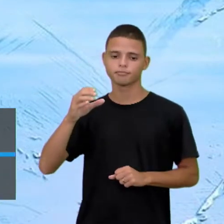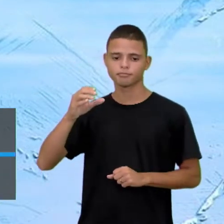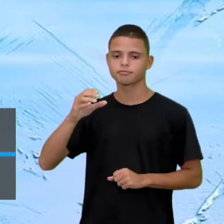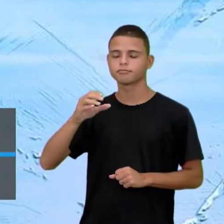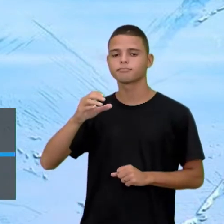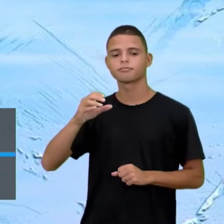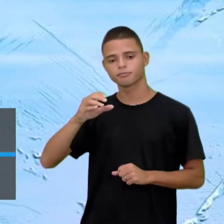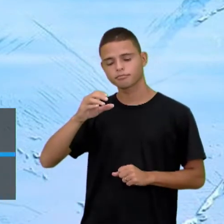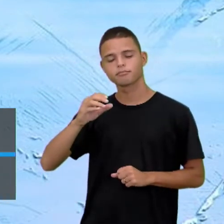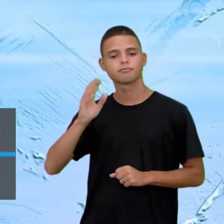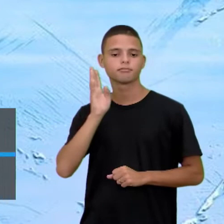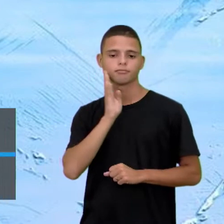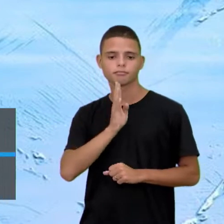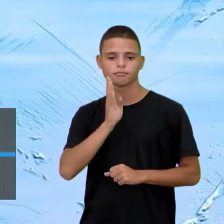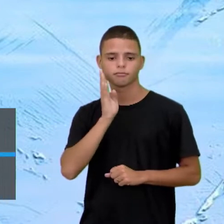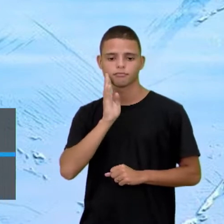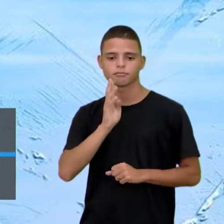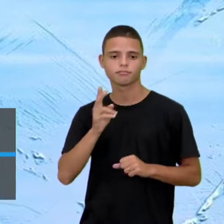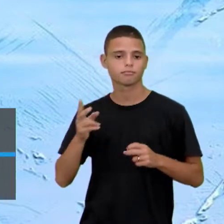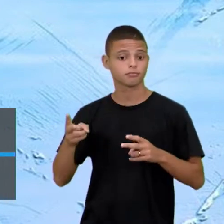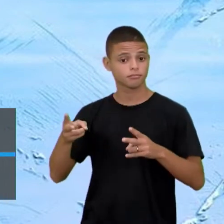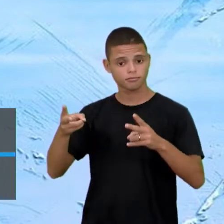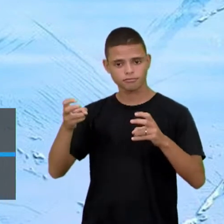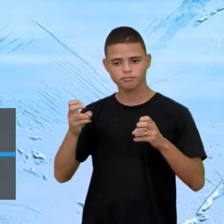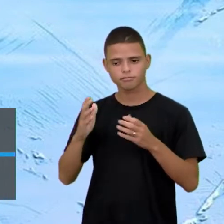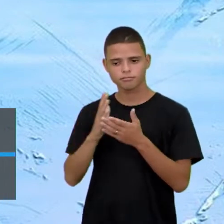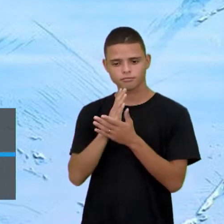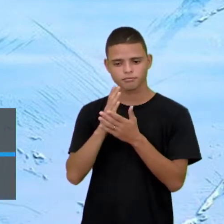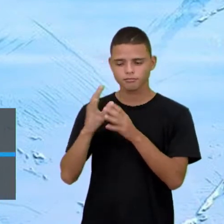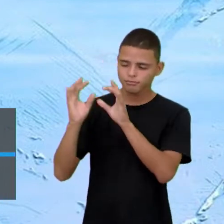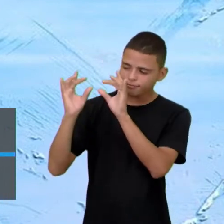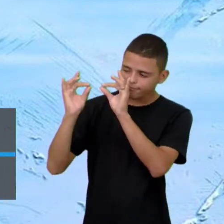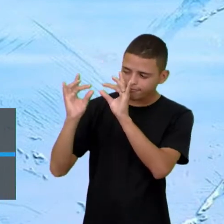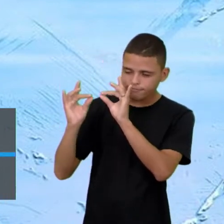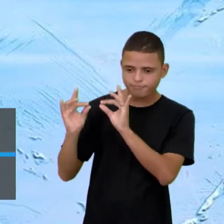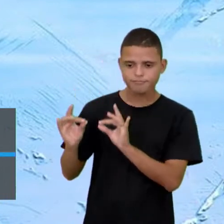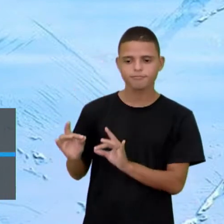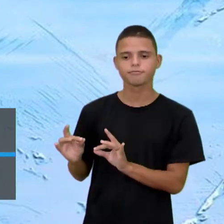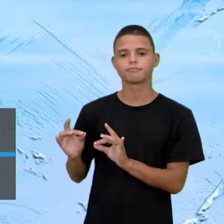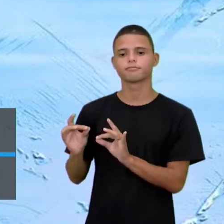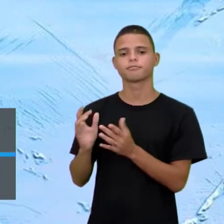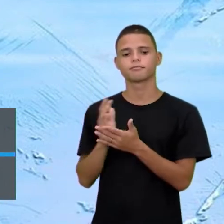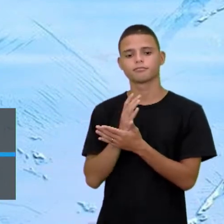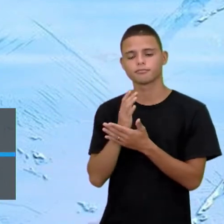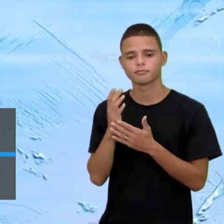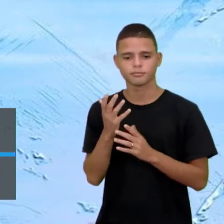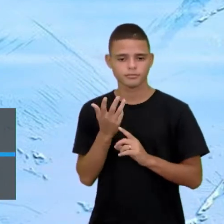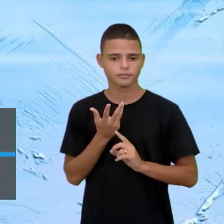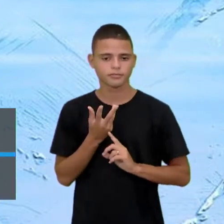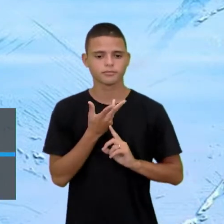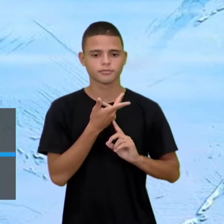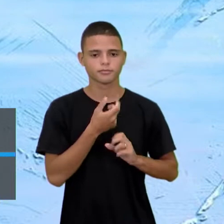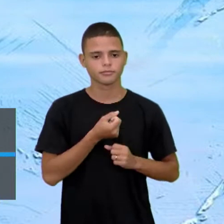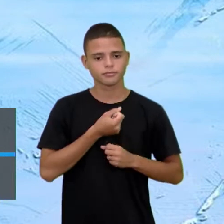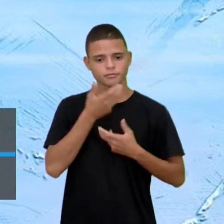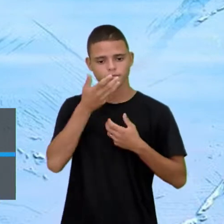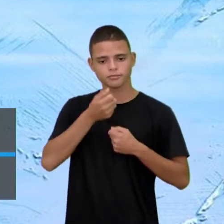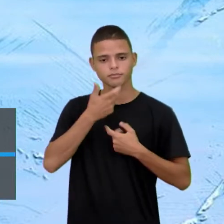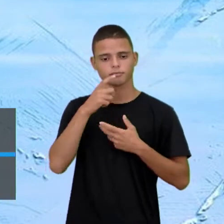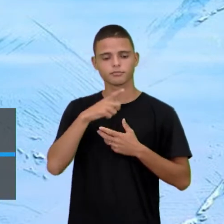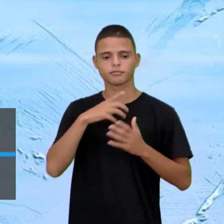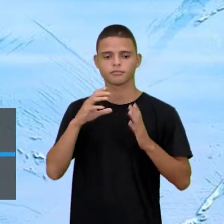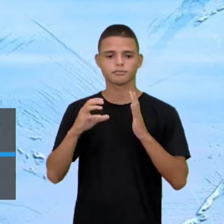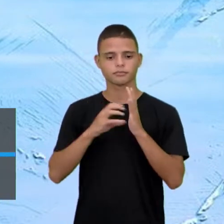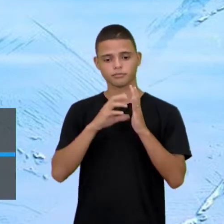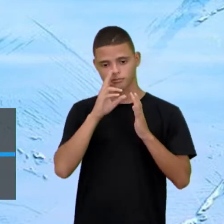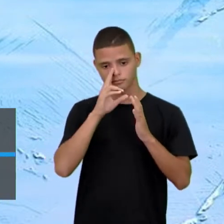muito bacana perceber como coisas mínimas, quando a gente fala de processo criativo de publicidade, afetam e têm um impacto tão grande.